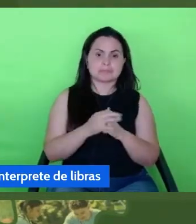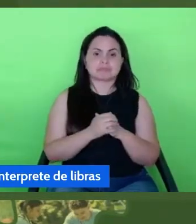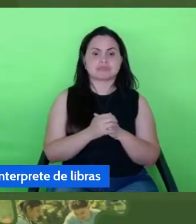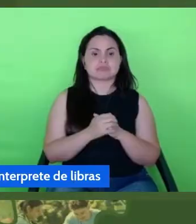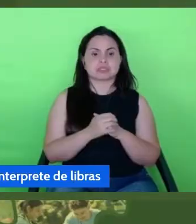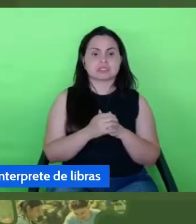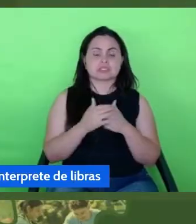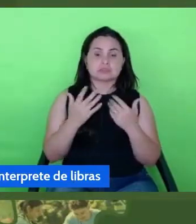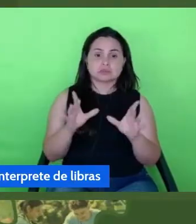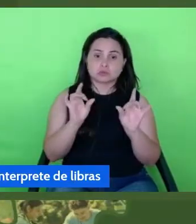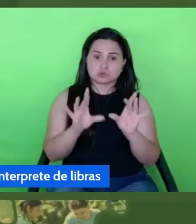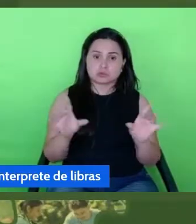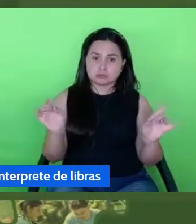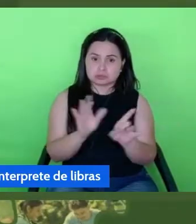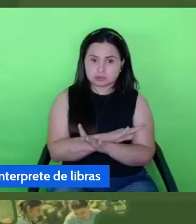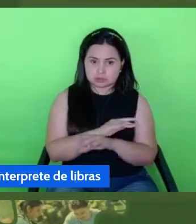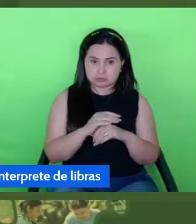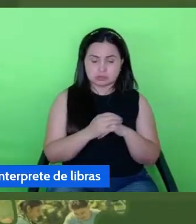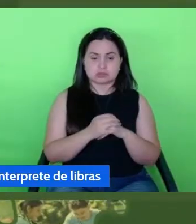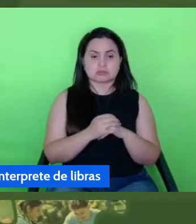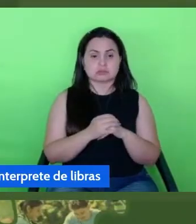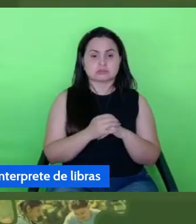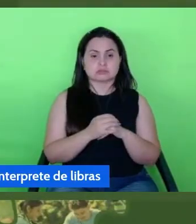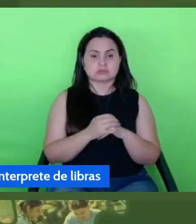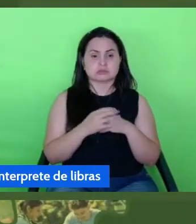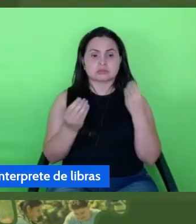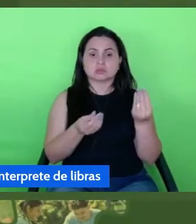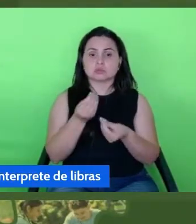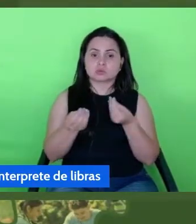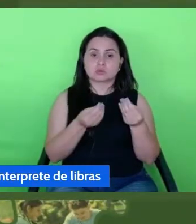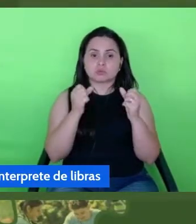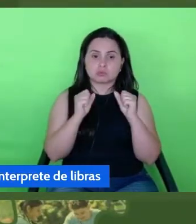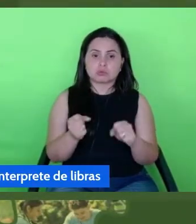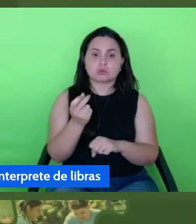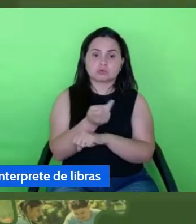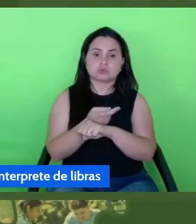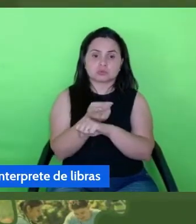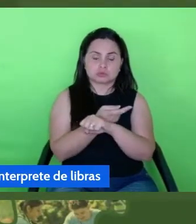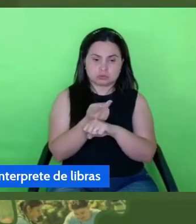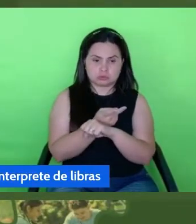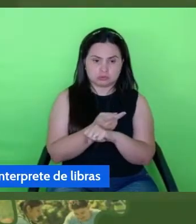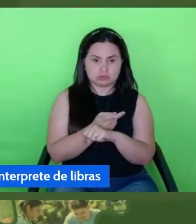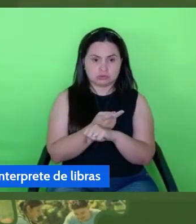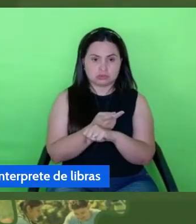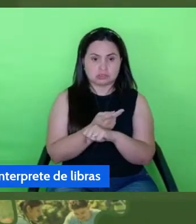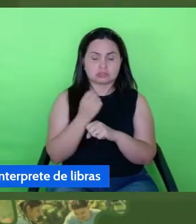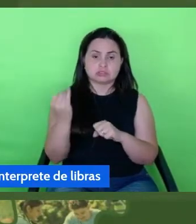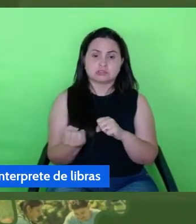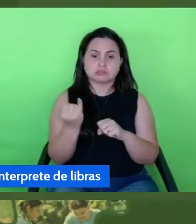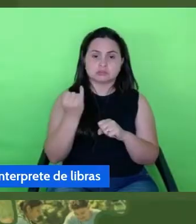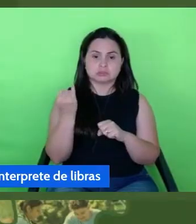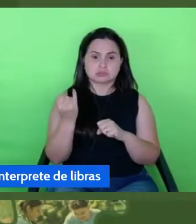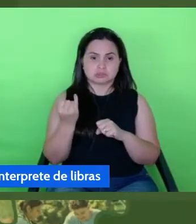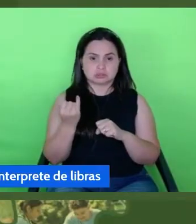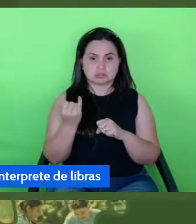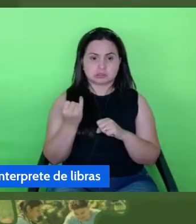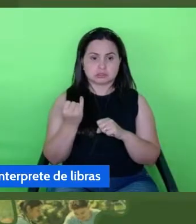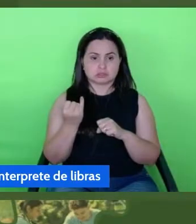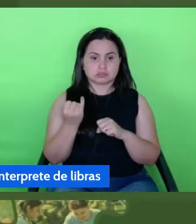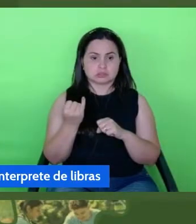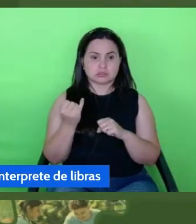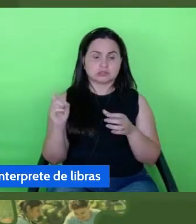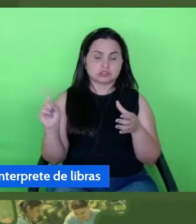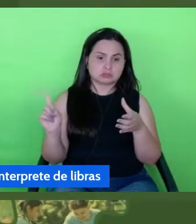só para fechar, como que eles poderiam, né, buscar isso e a importância de